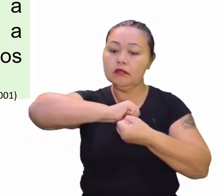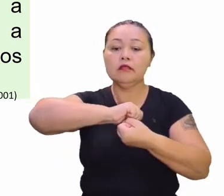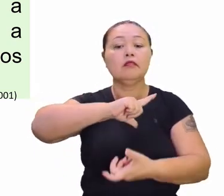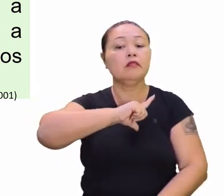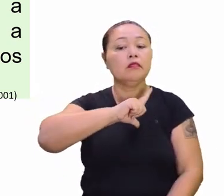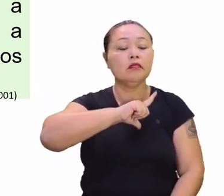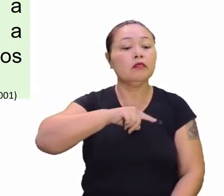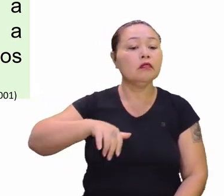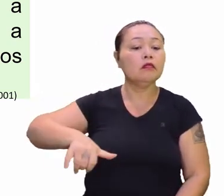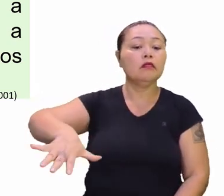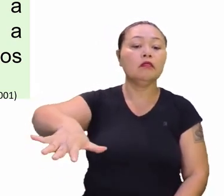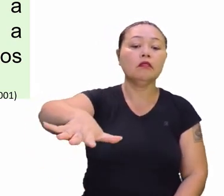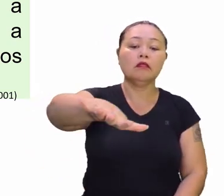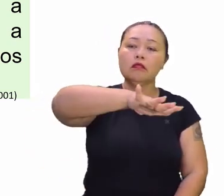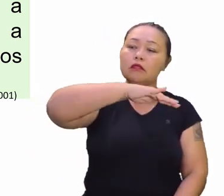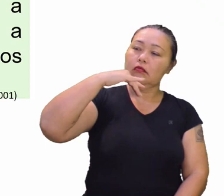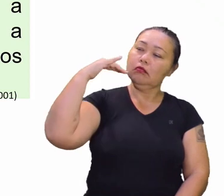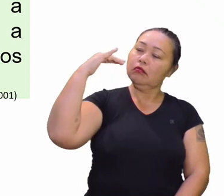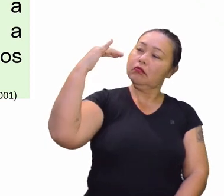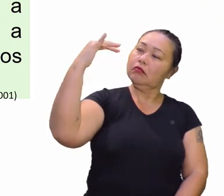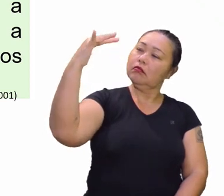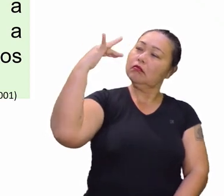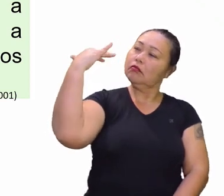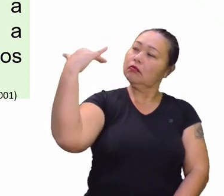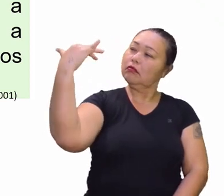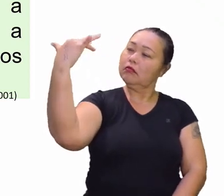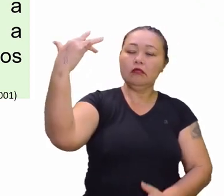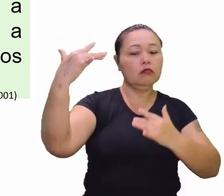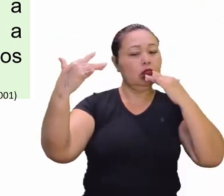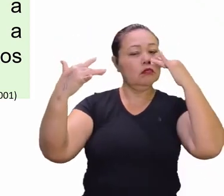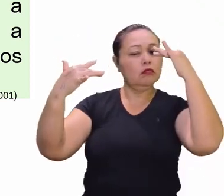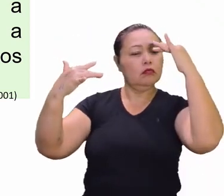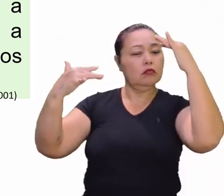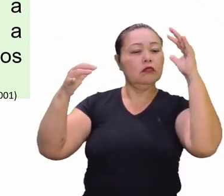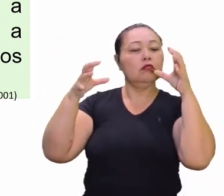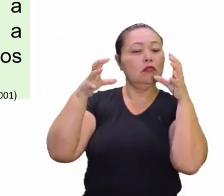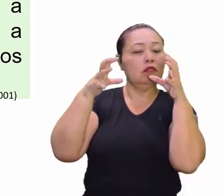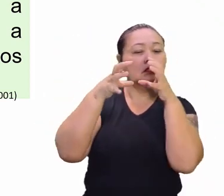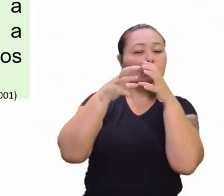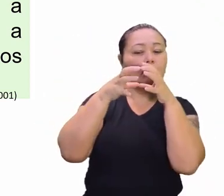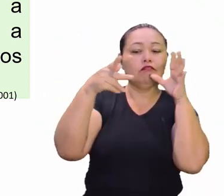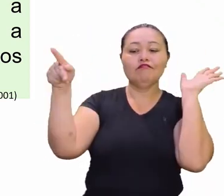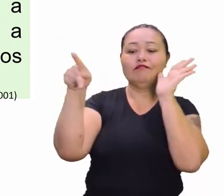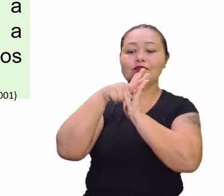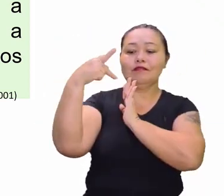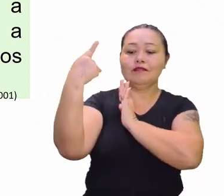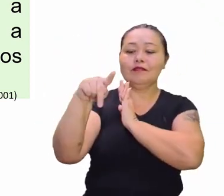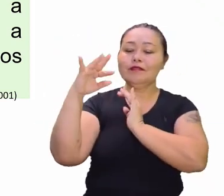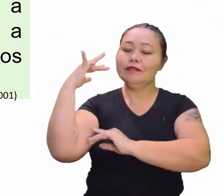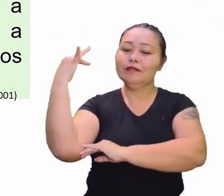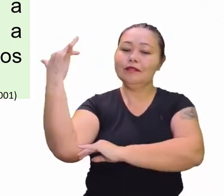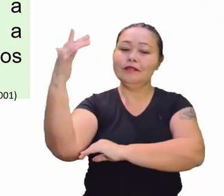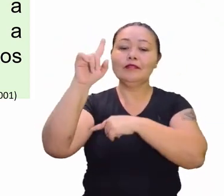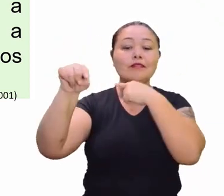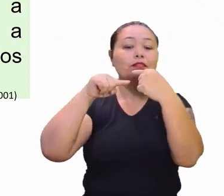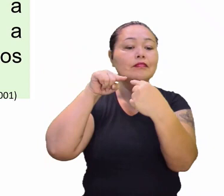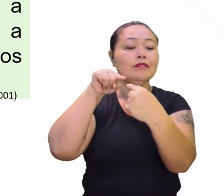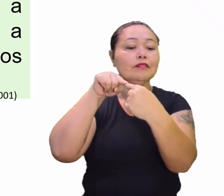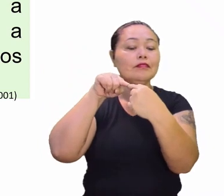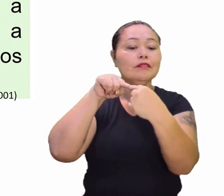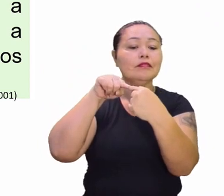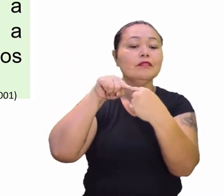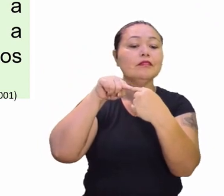É uma área com cobertura florestal de espécies predominantemente nativas. Tem por